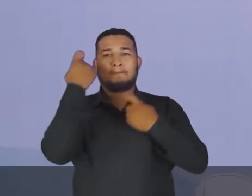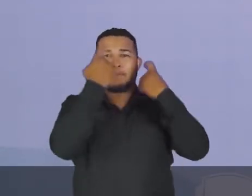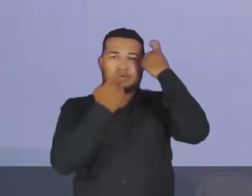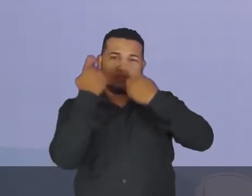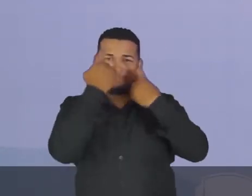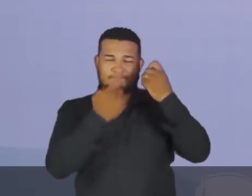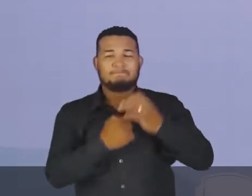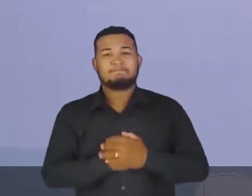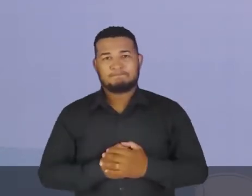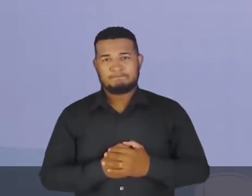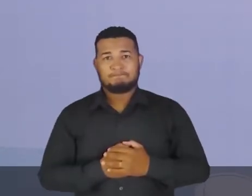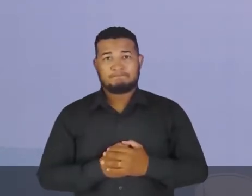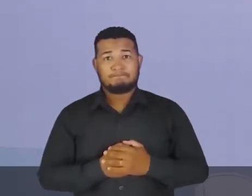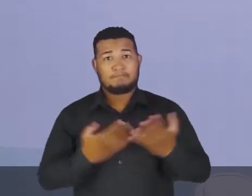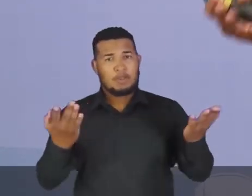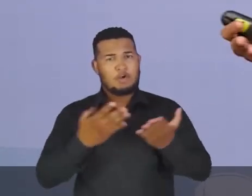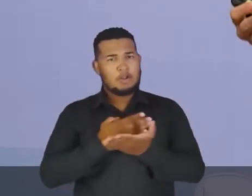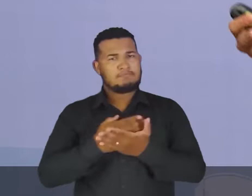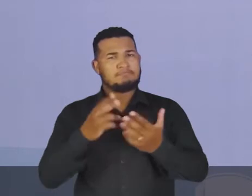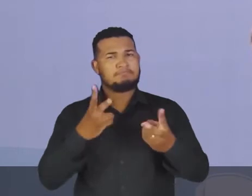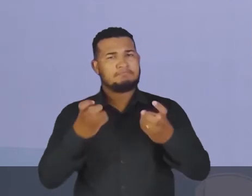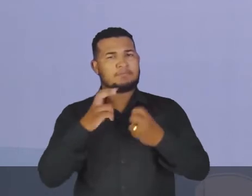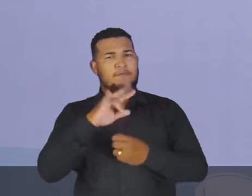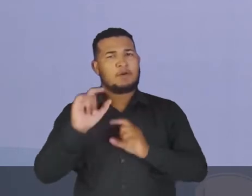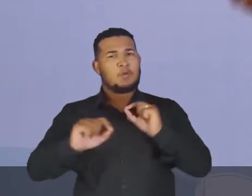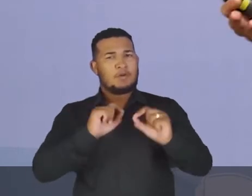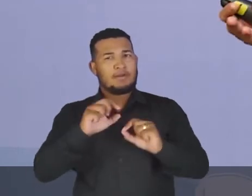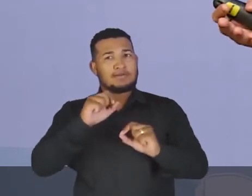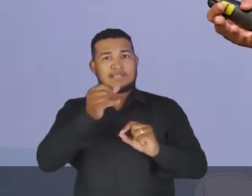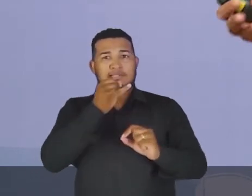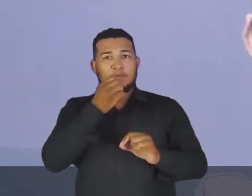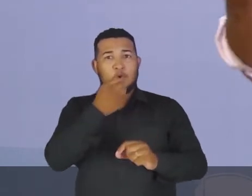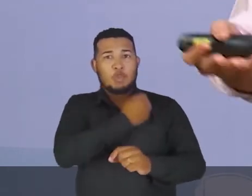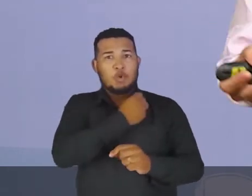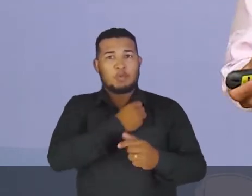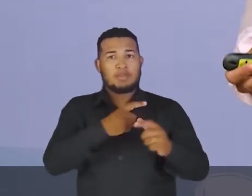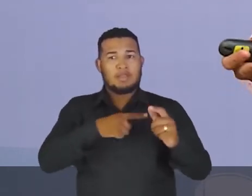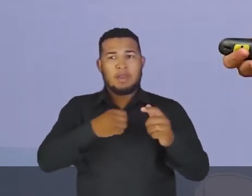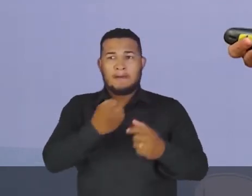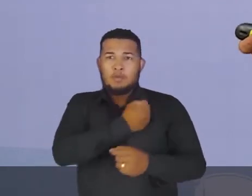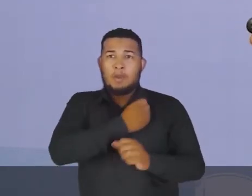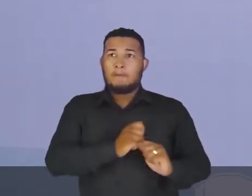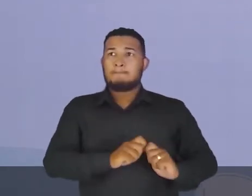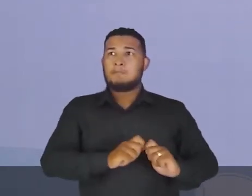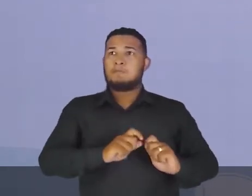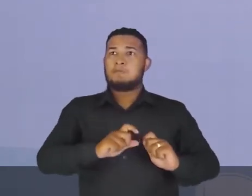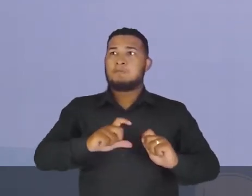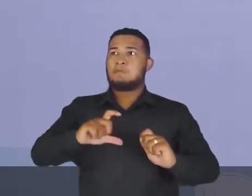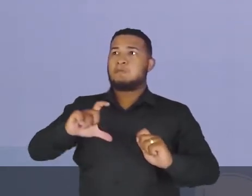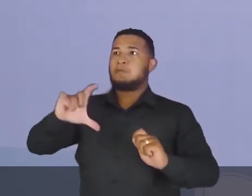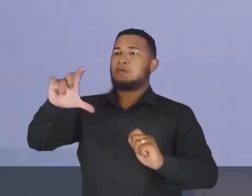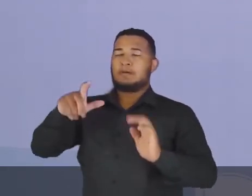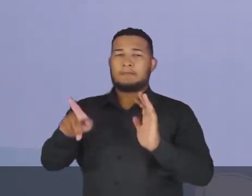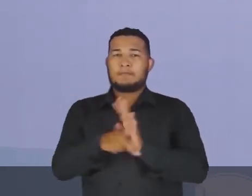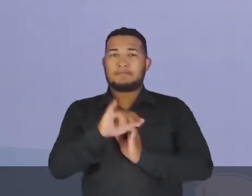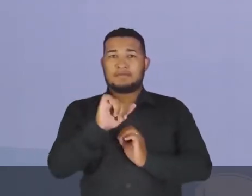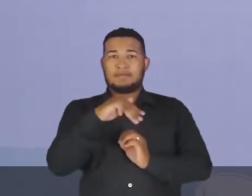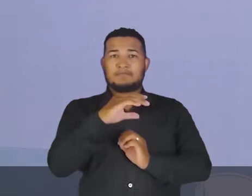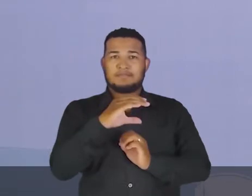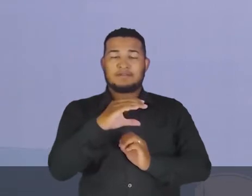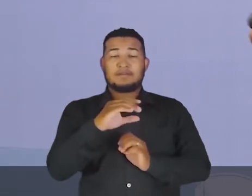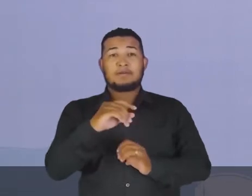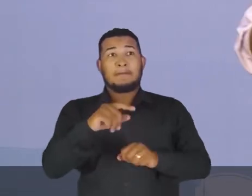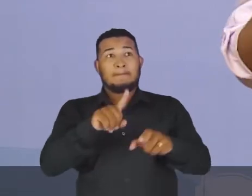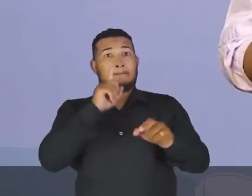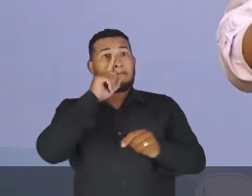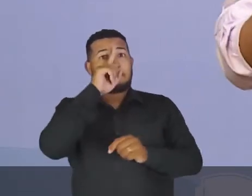partir de agora, você vai ver que com o passar do aumento desse número, desse cálculo do índice de massa corporal que você obteve, o risco